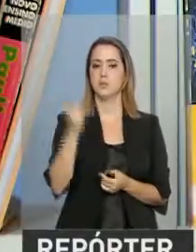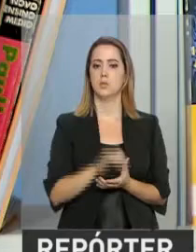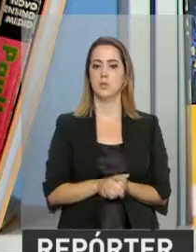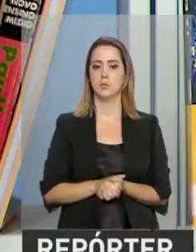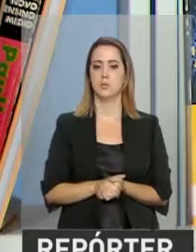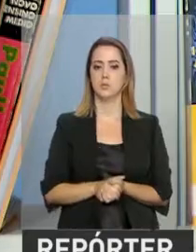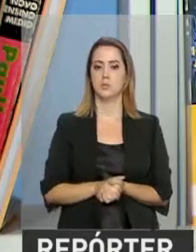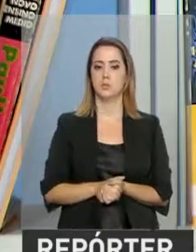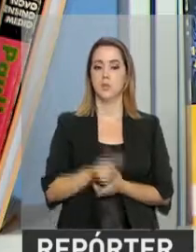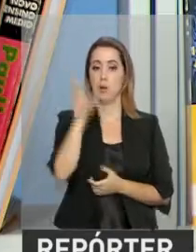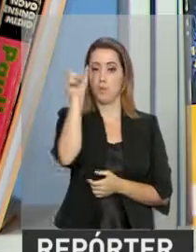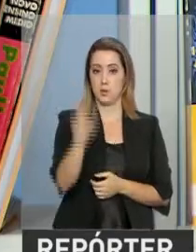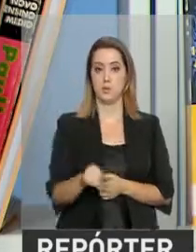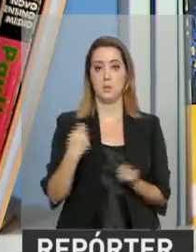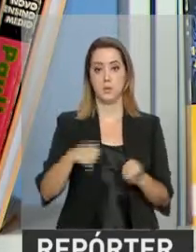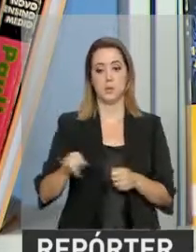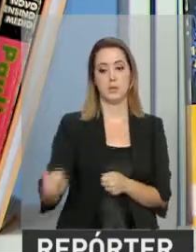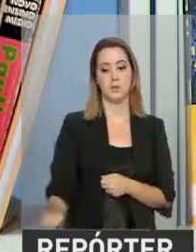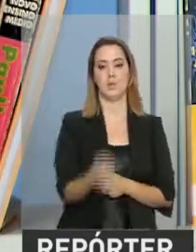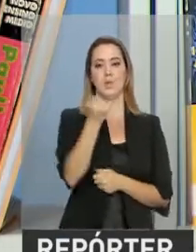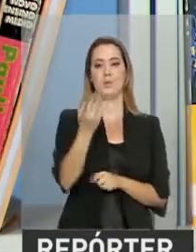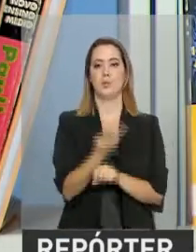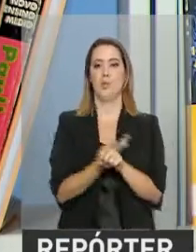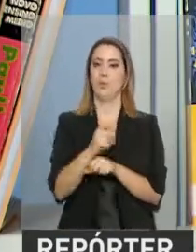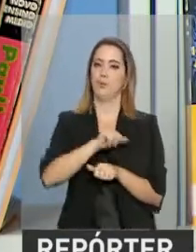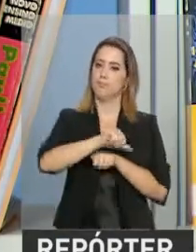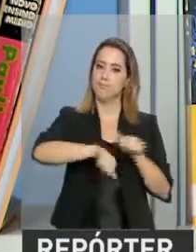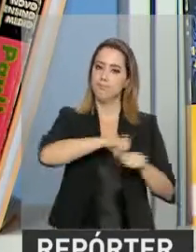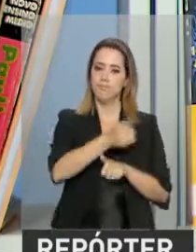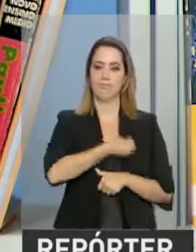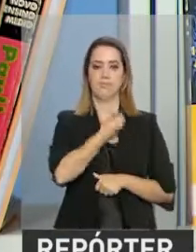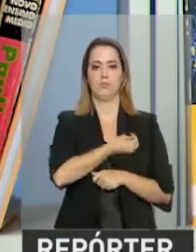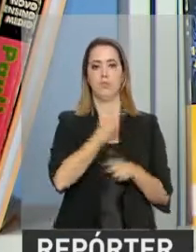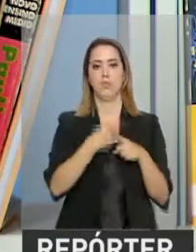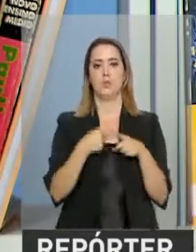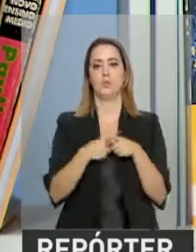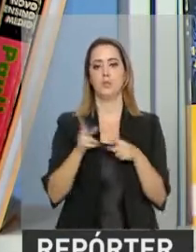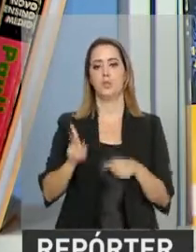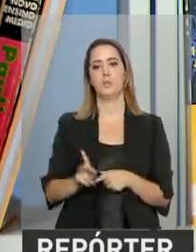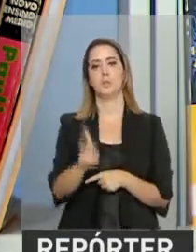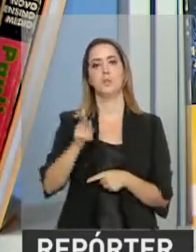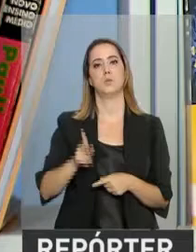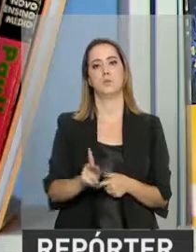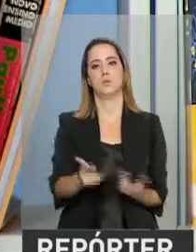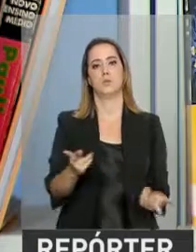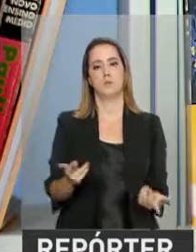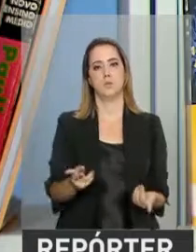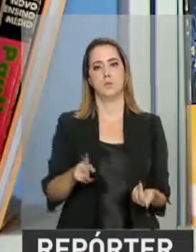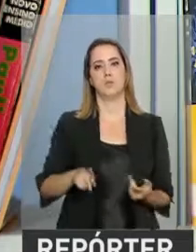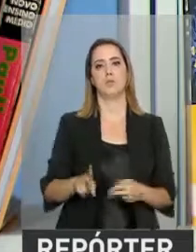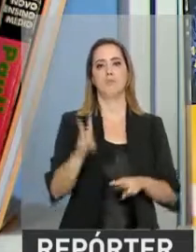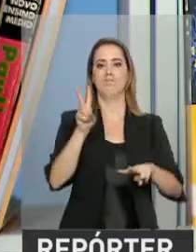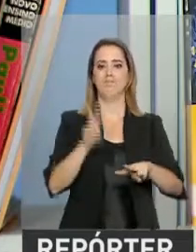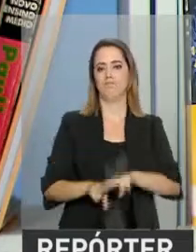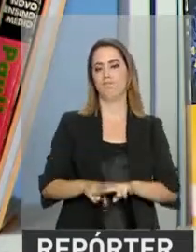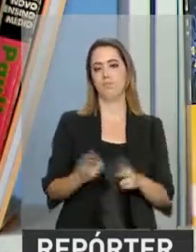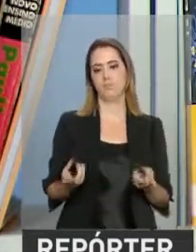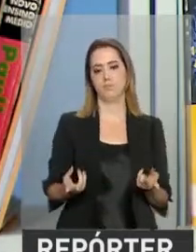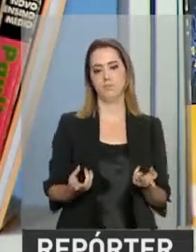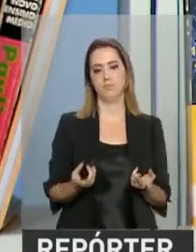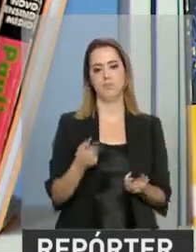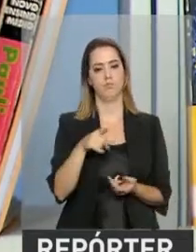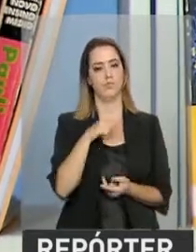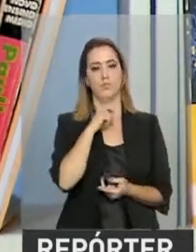oportunidade procurar mudar de vida né porque senão vai viver só no nosso sistema penitenciário isso